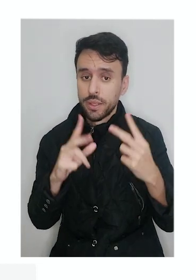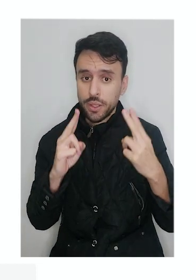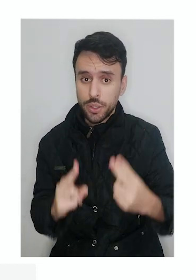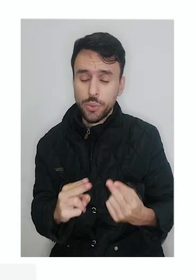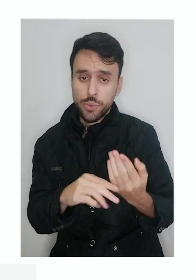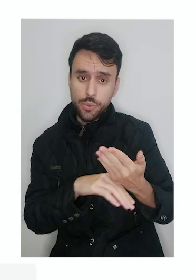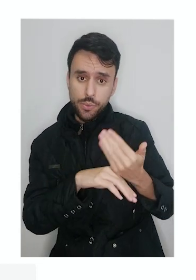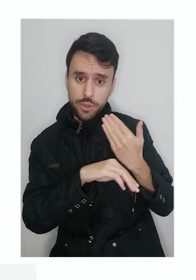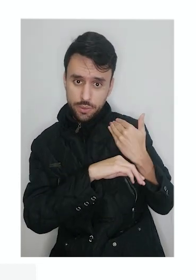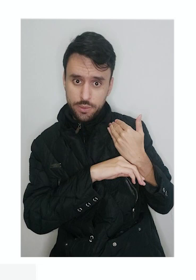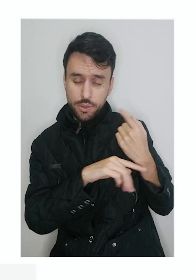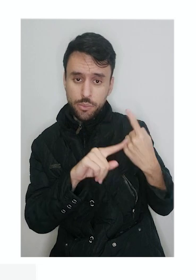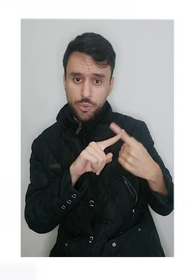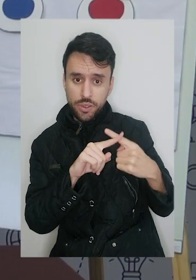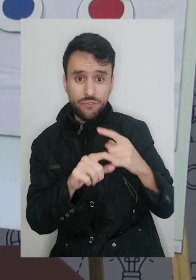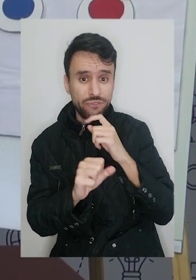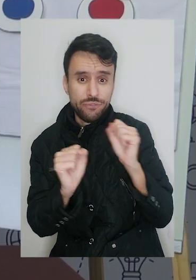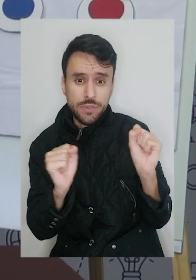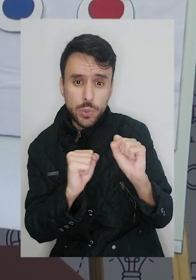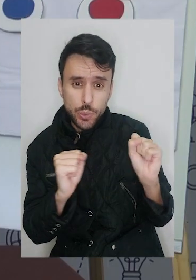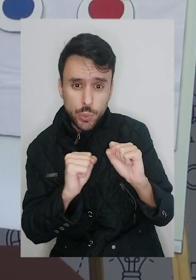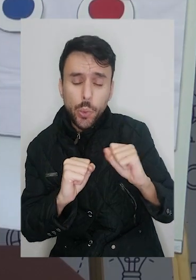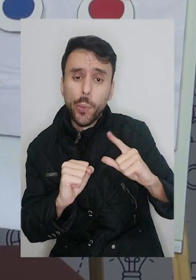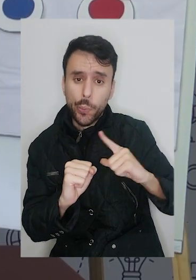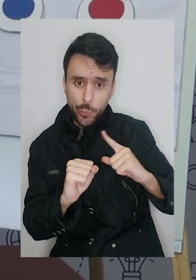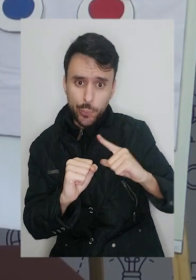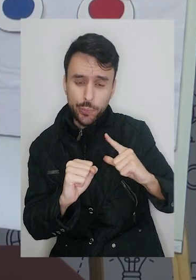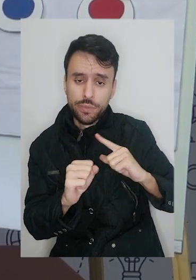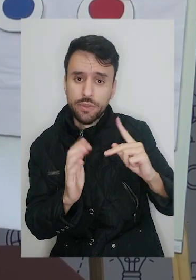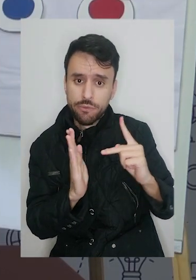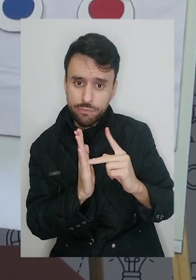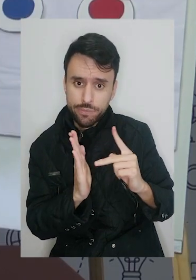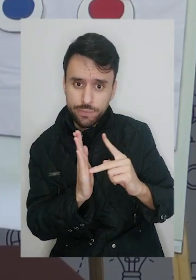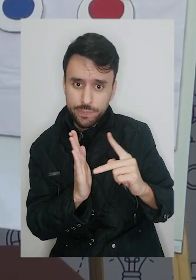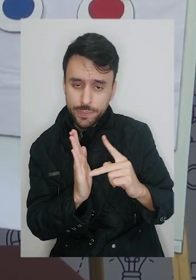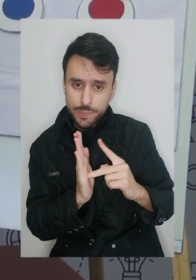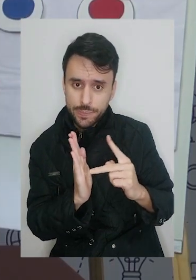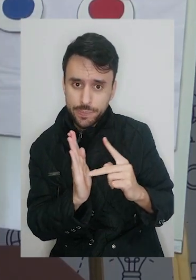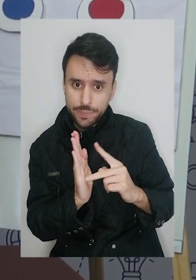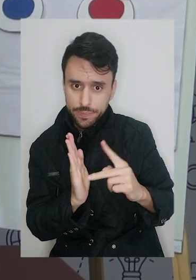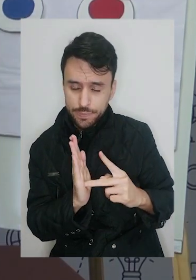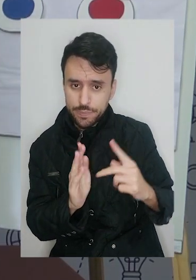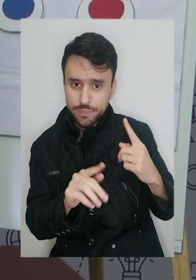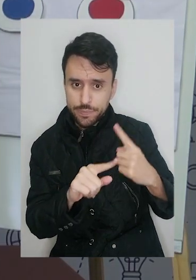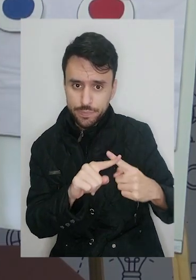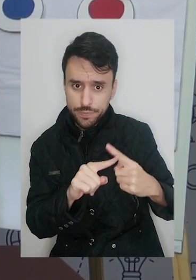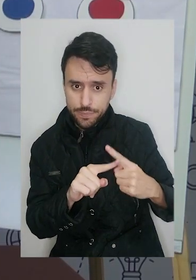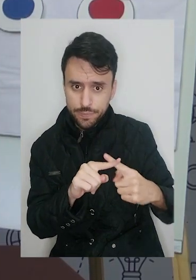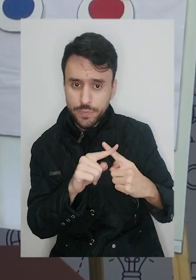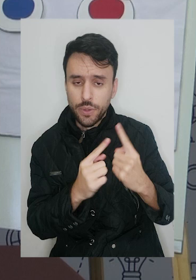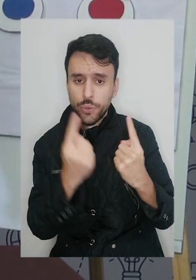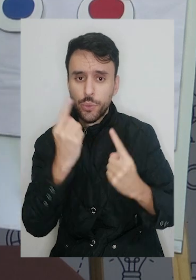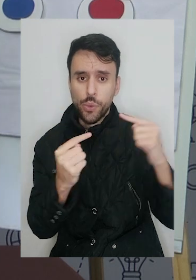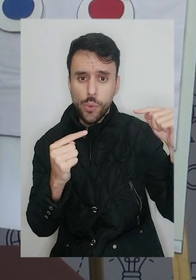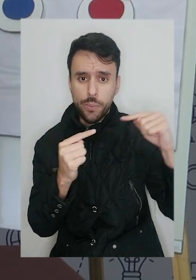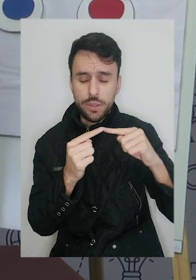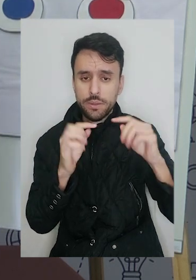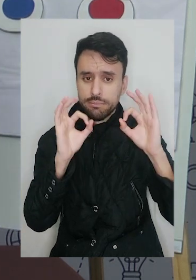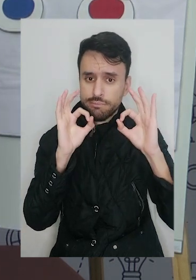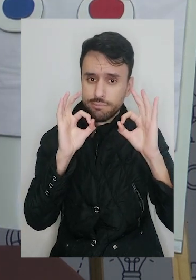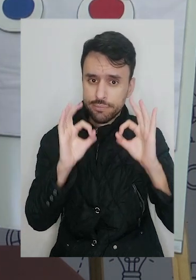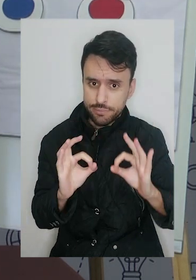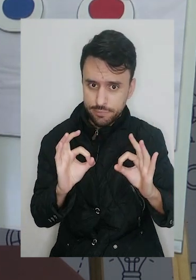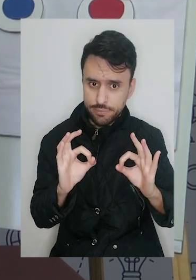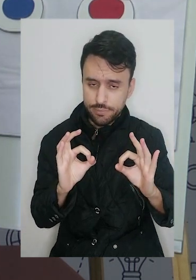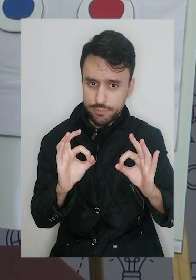pergunta anterior. Mas era frio, ó. Então ele está agasalhado, está preparado para o frio. Mas aqui nós queremos saber qual deles está preparado para